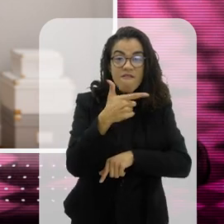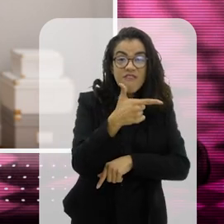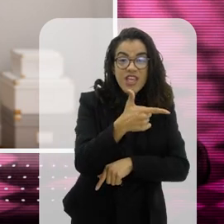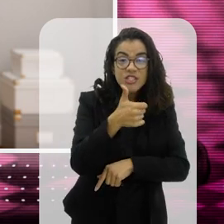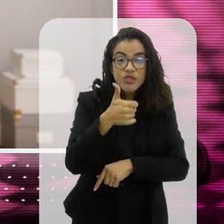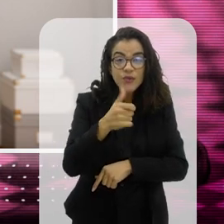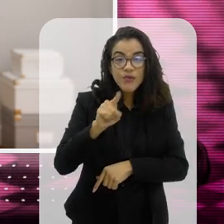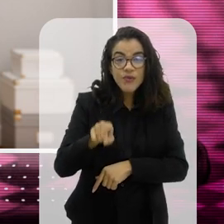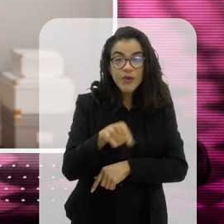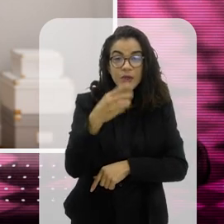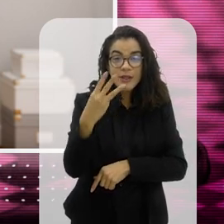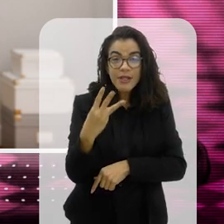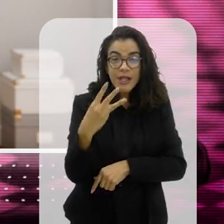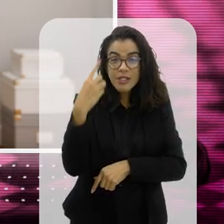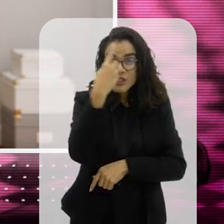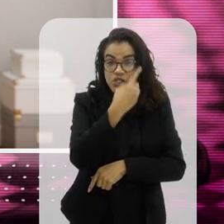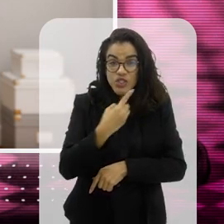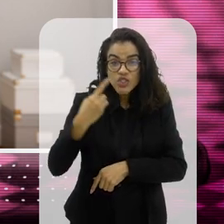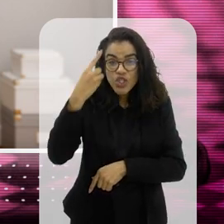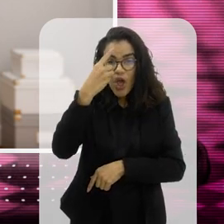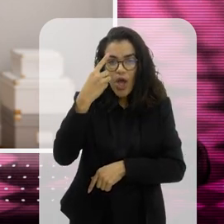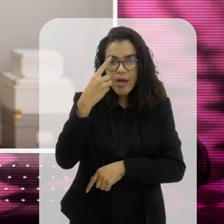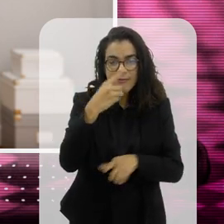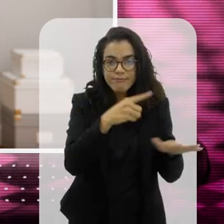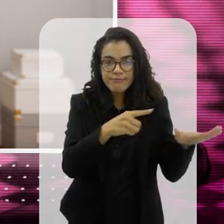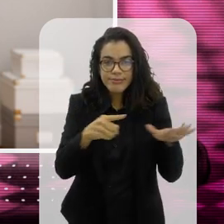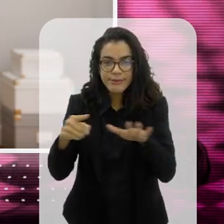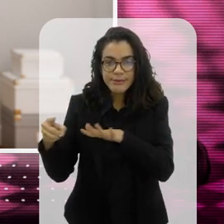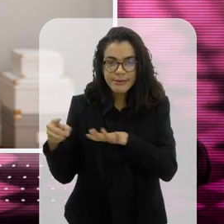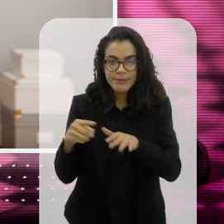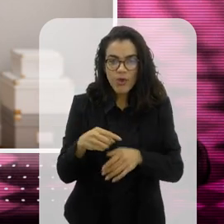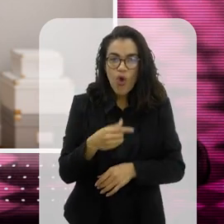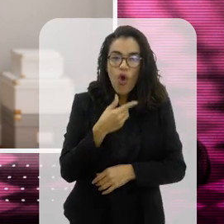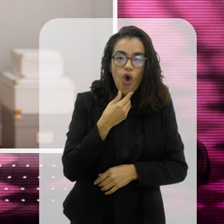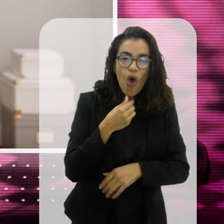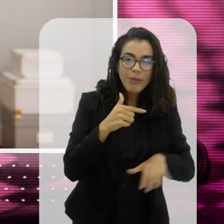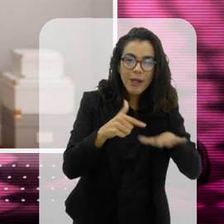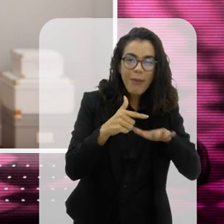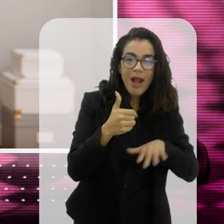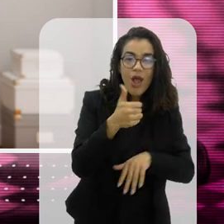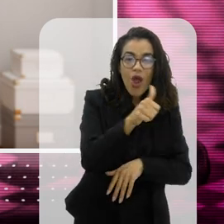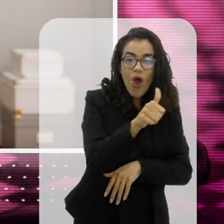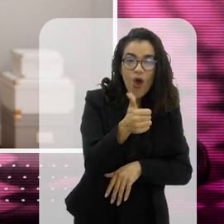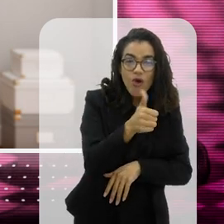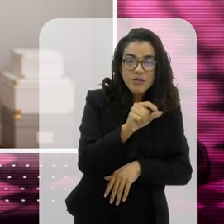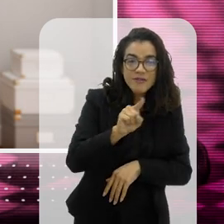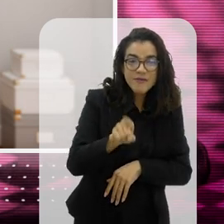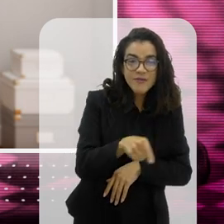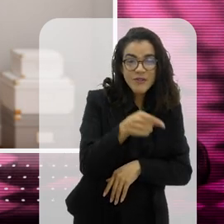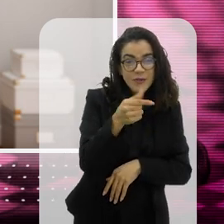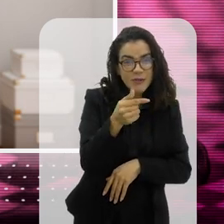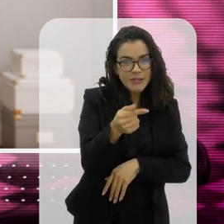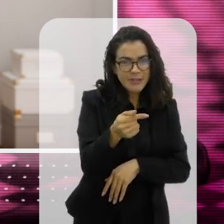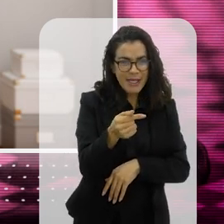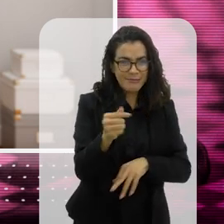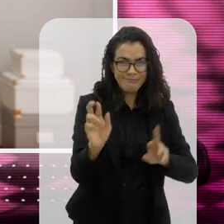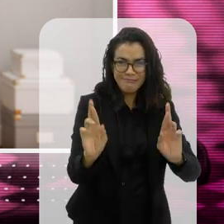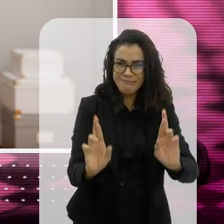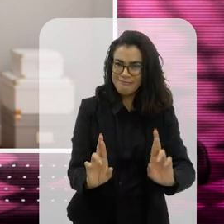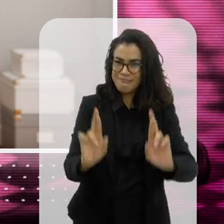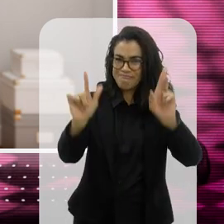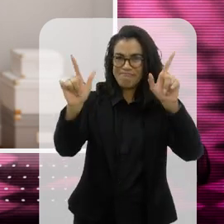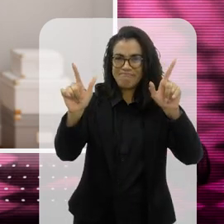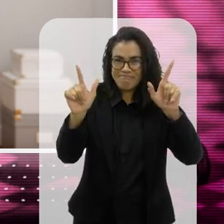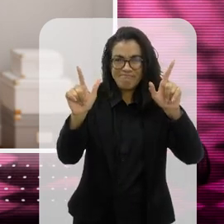trabalham 21,3 horas por semana, enquanto os homens, 11,7. Então, assim, é